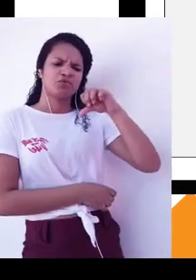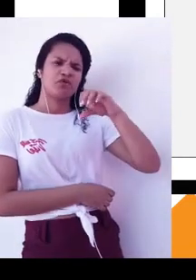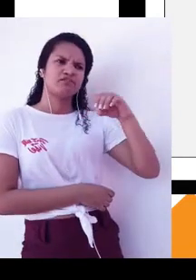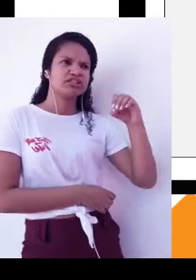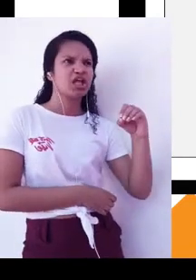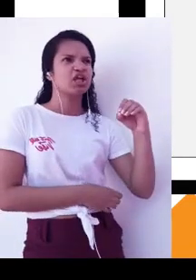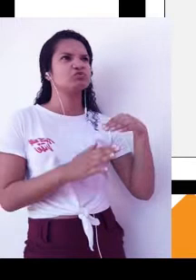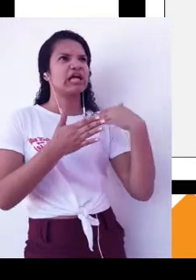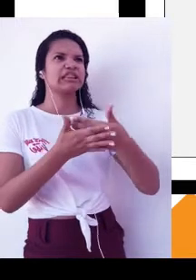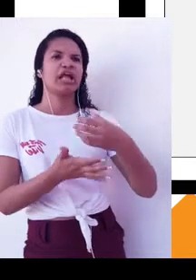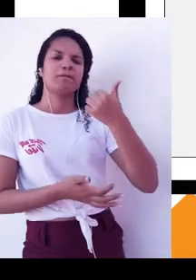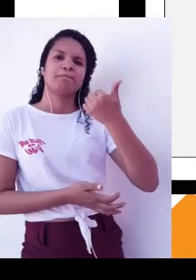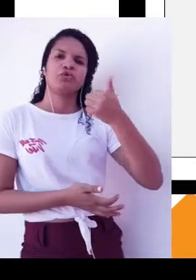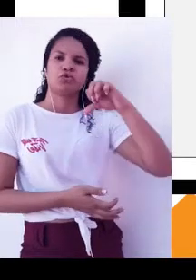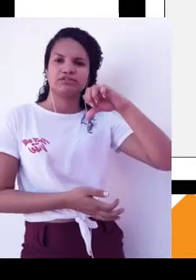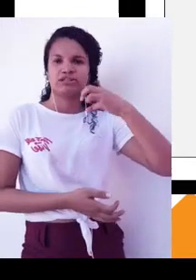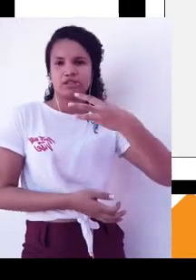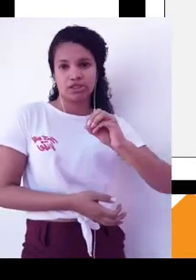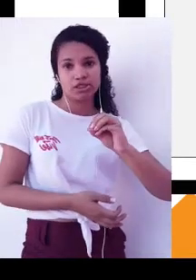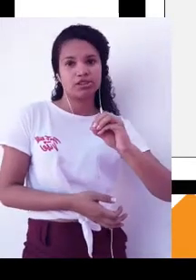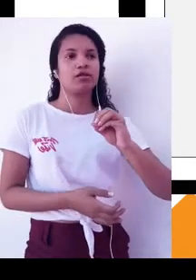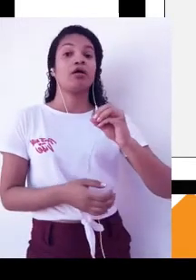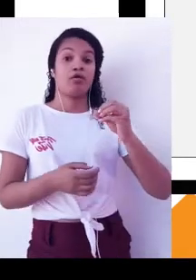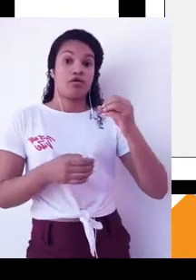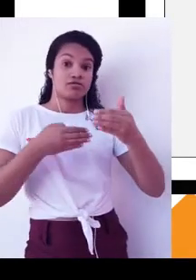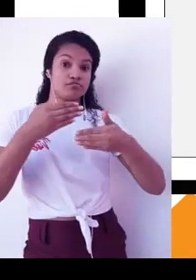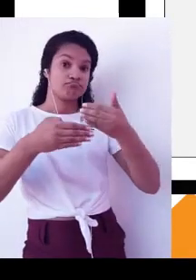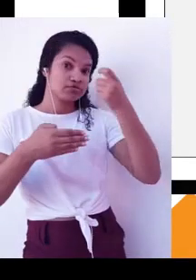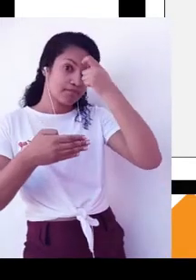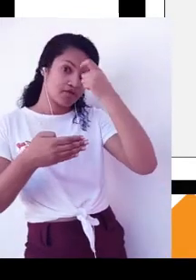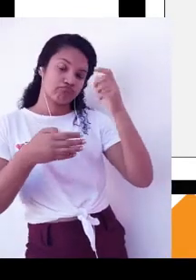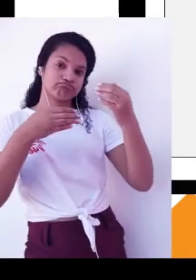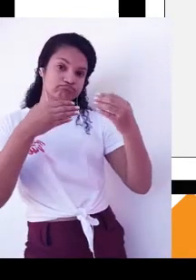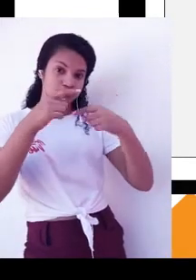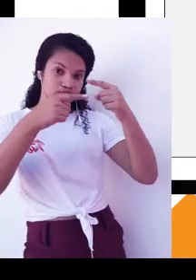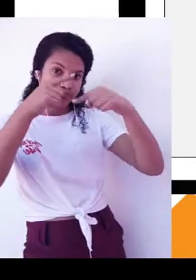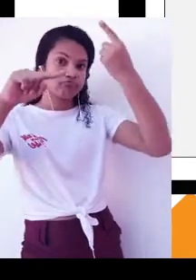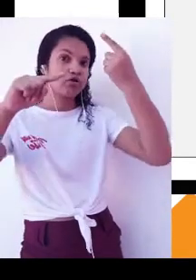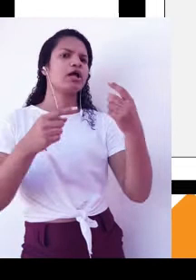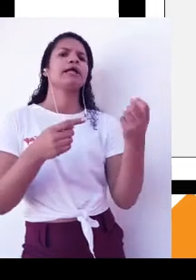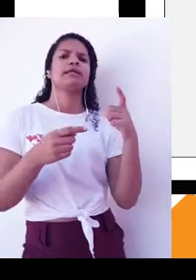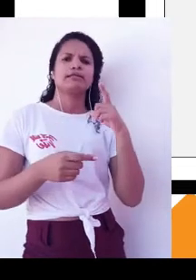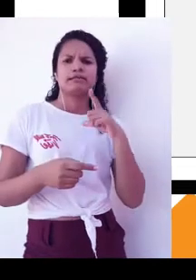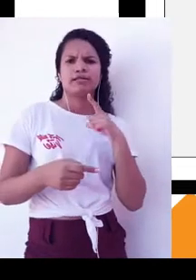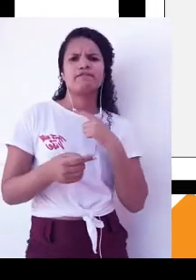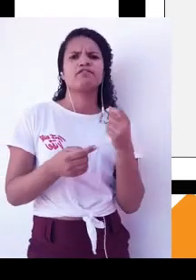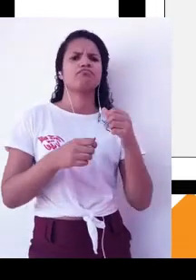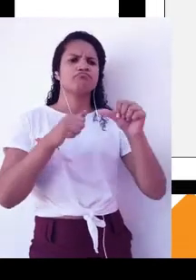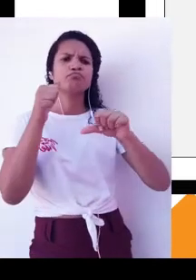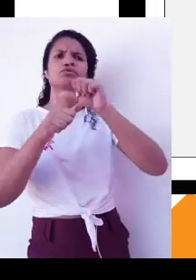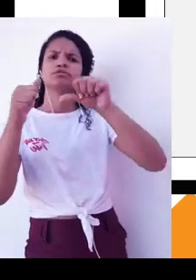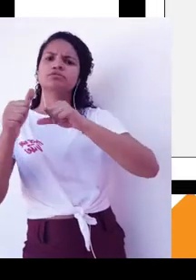menos, o pensamento evolutivo passou por uma série de outras propostas, inclusive novos tipos de lamarquismo,